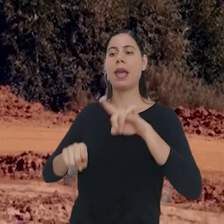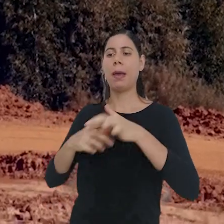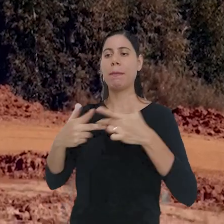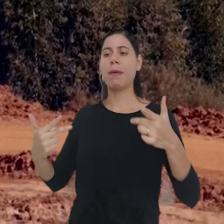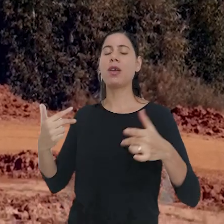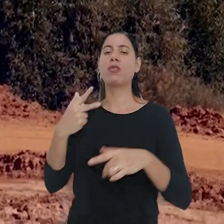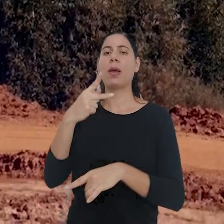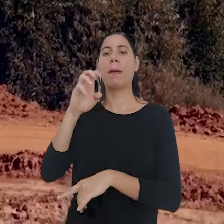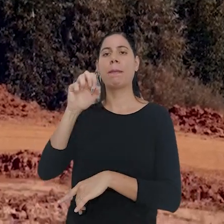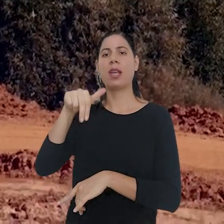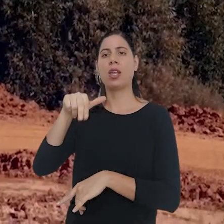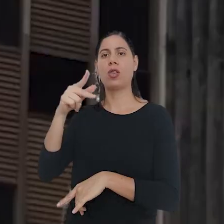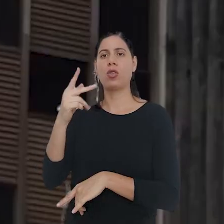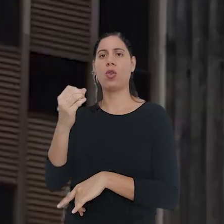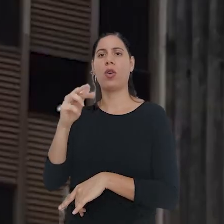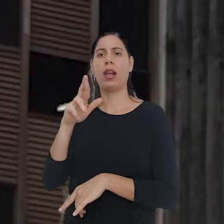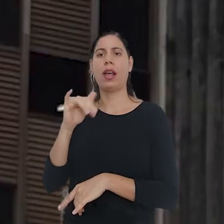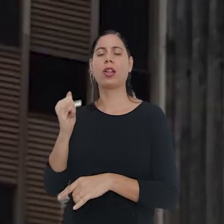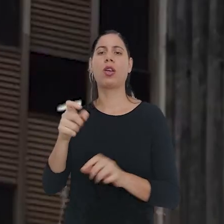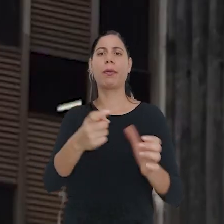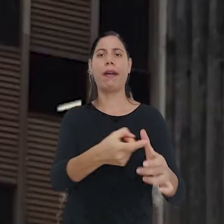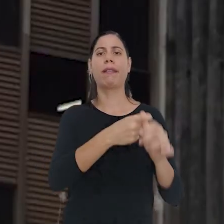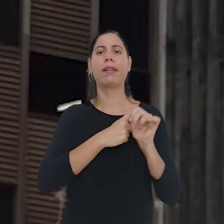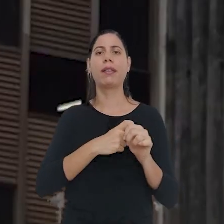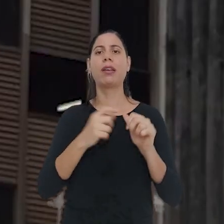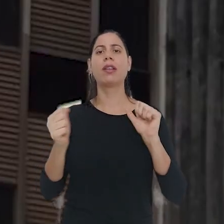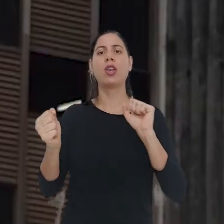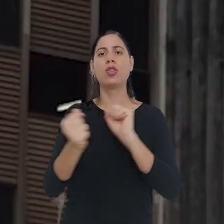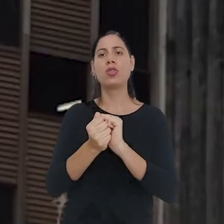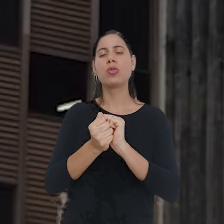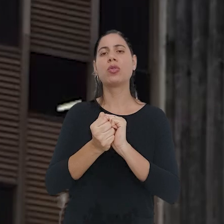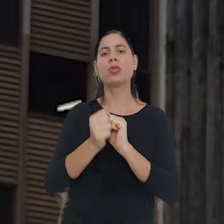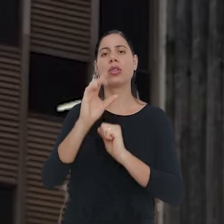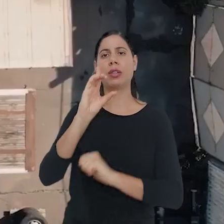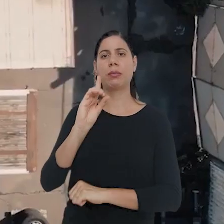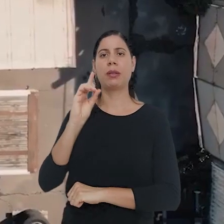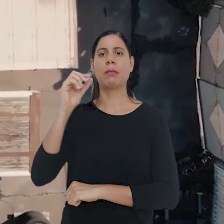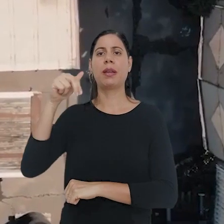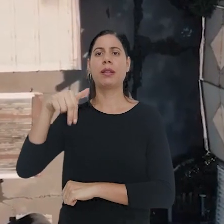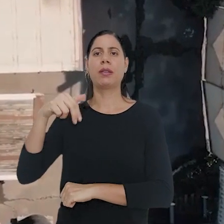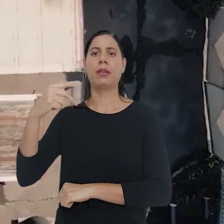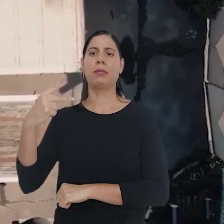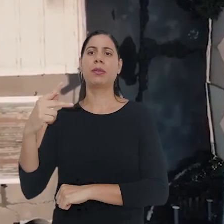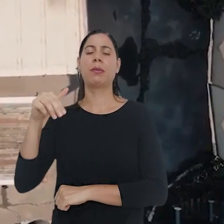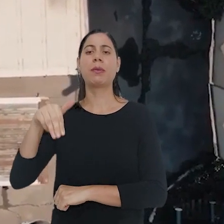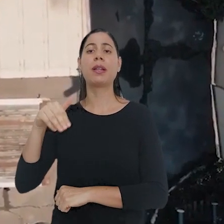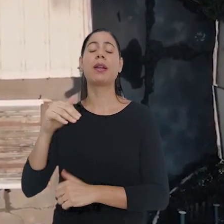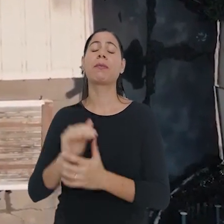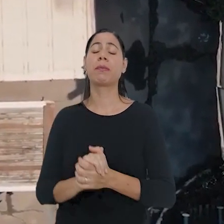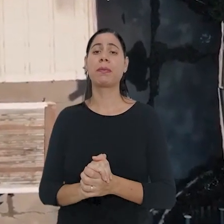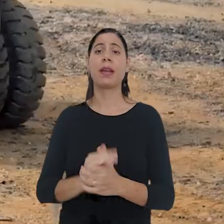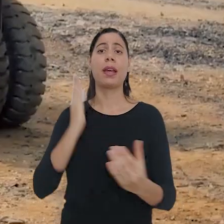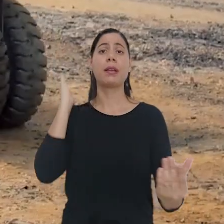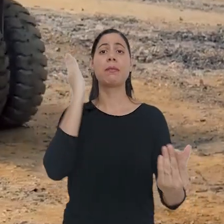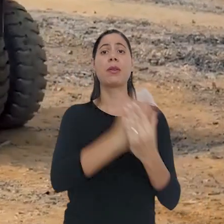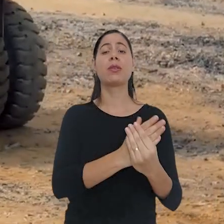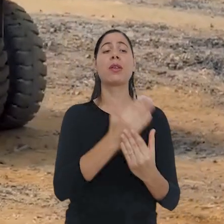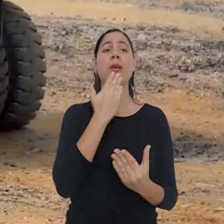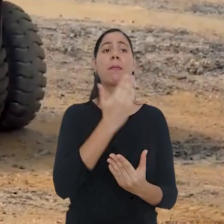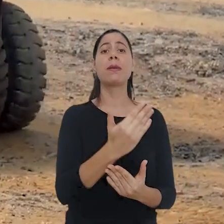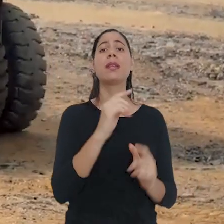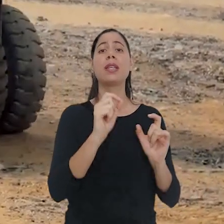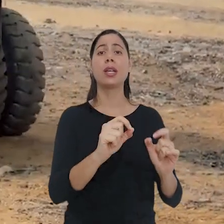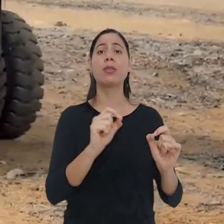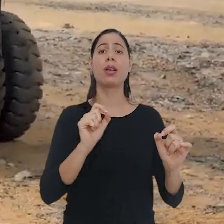penhorados em razão de dívida junto ao Departamento Nacional de Produção Mineral. O órgão ajuizou a execução fiscal pedindo que